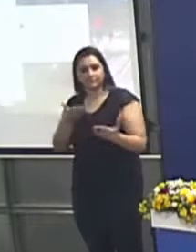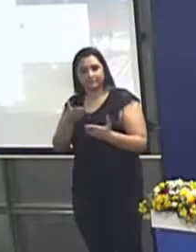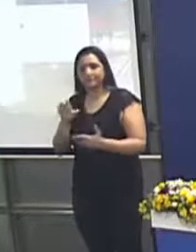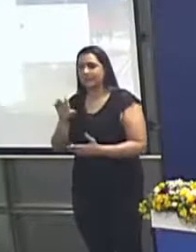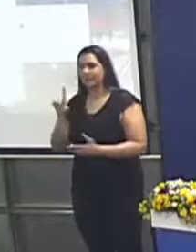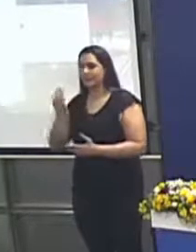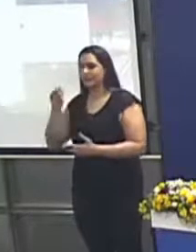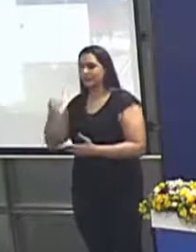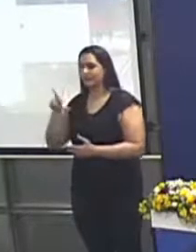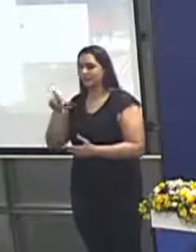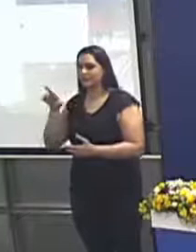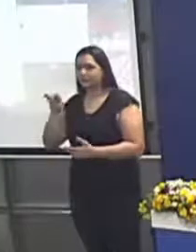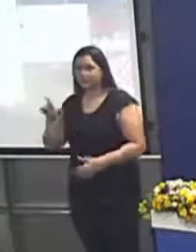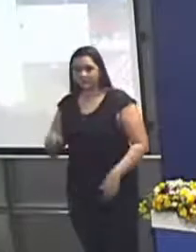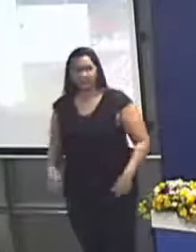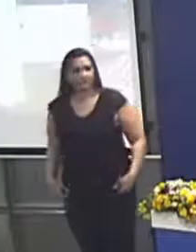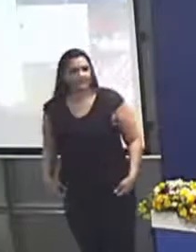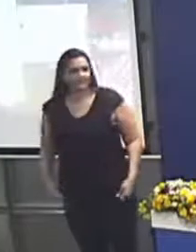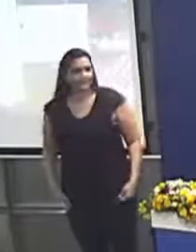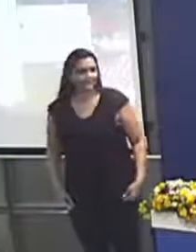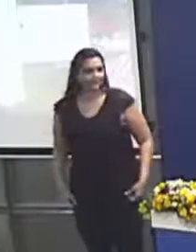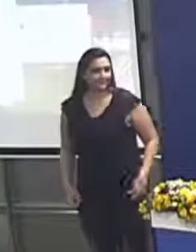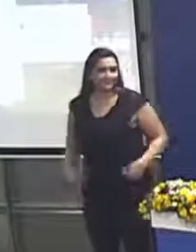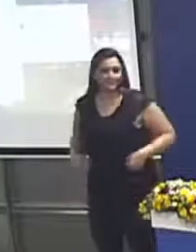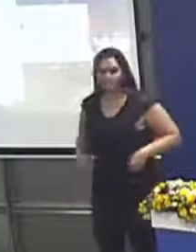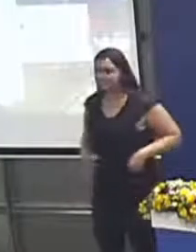rapper Edson Luiz.